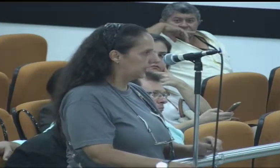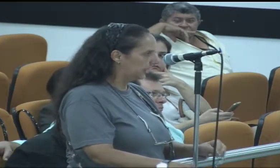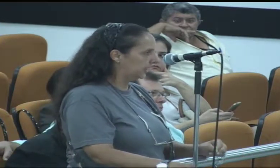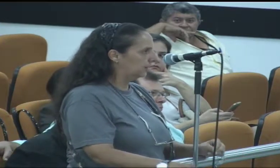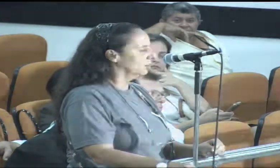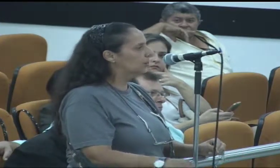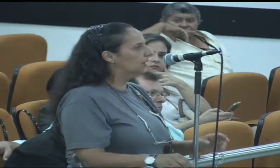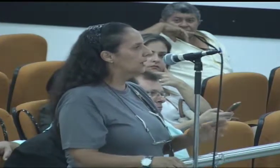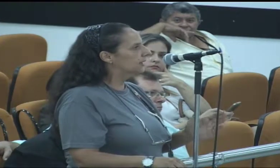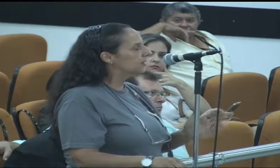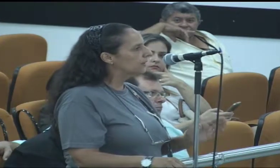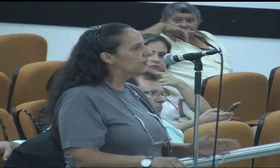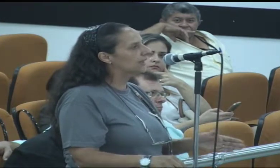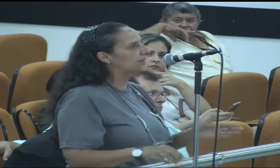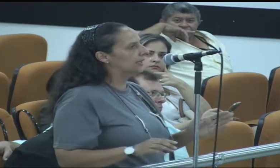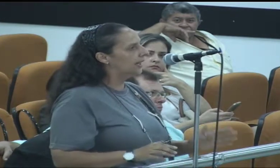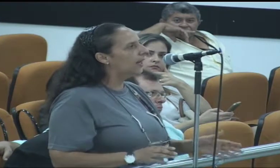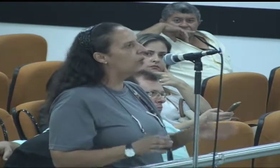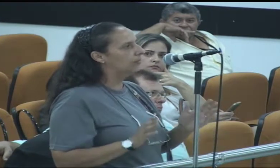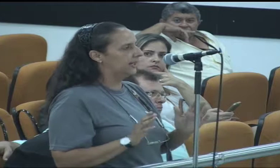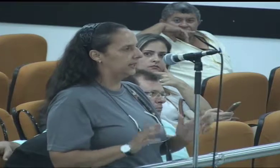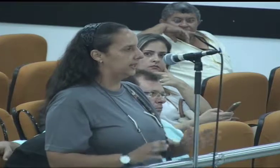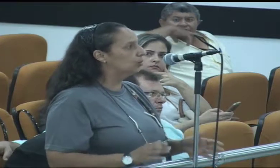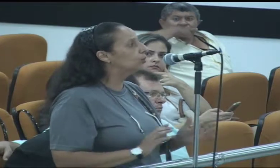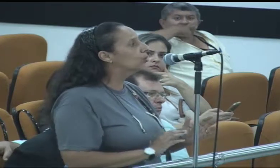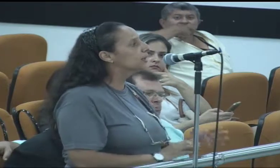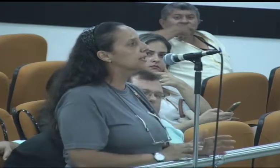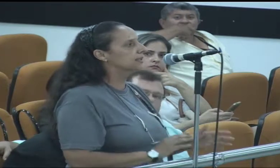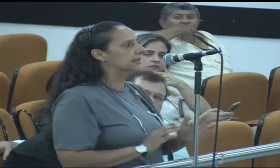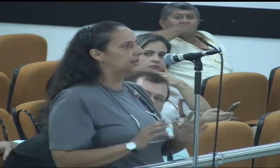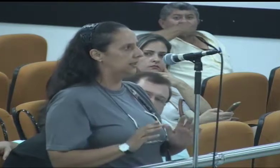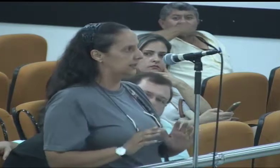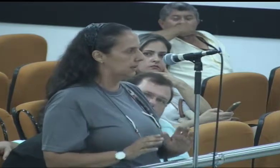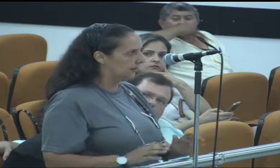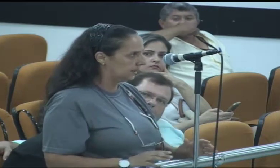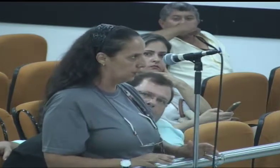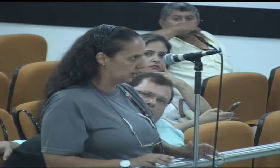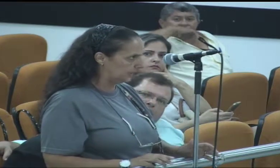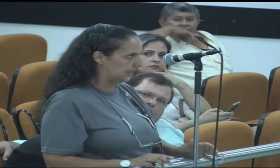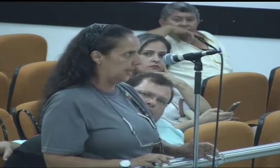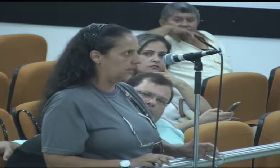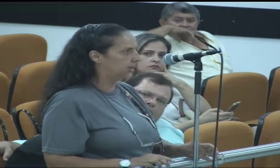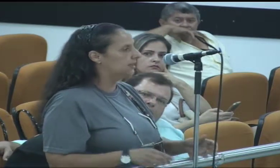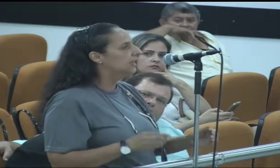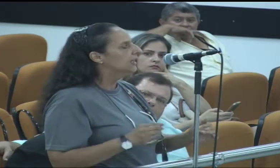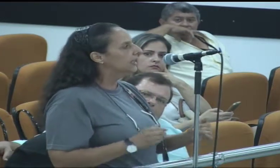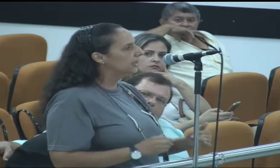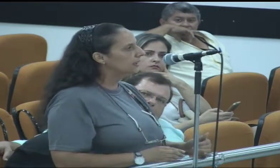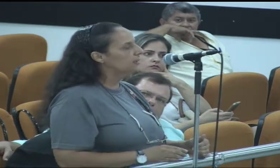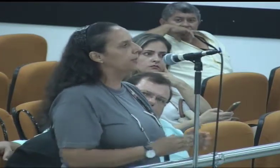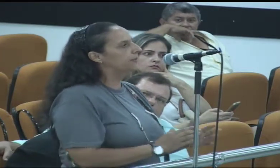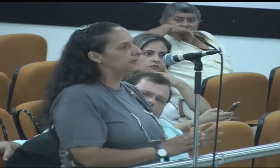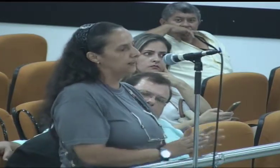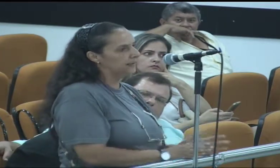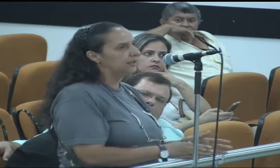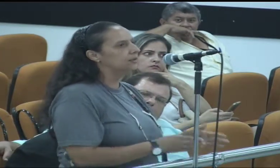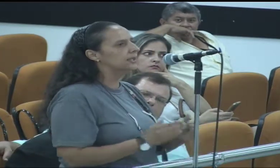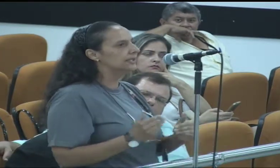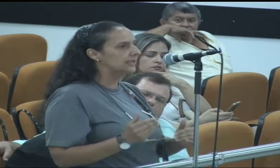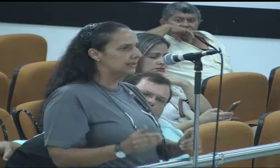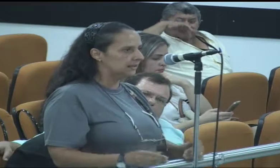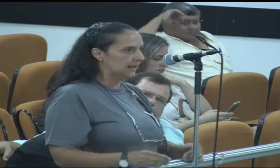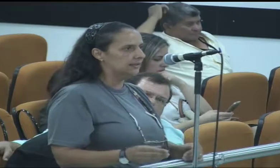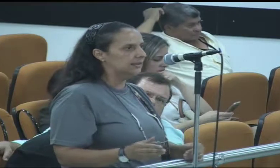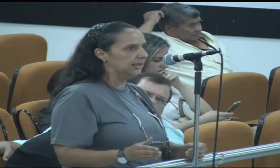por carteirinha, vocês vão cancelar alguma carteirinha ou todas as carteirinhas terão essas 2 passagens e, dependendo